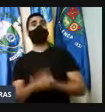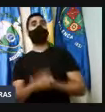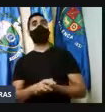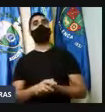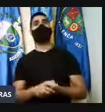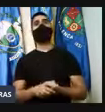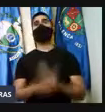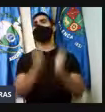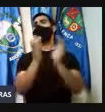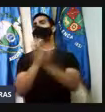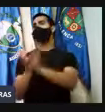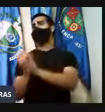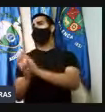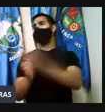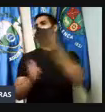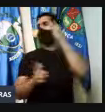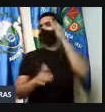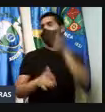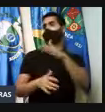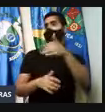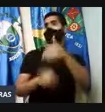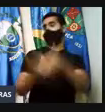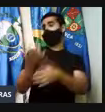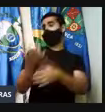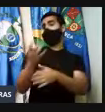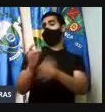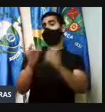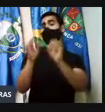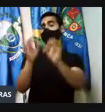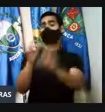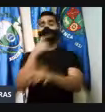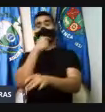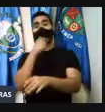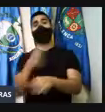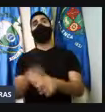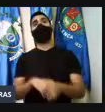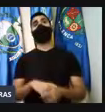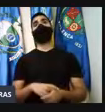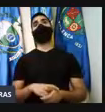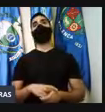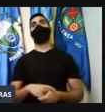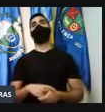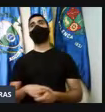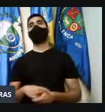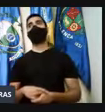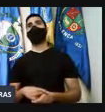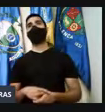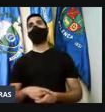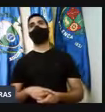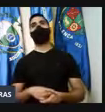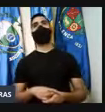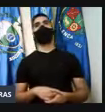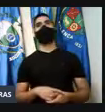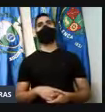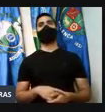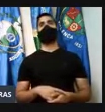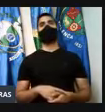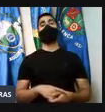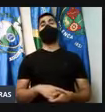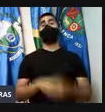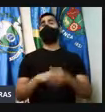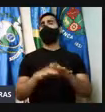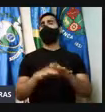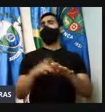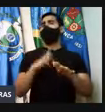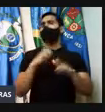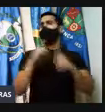aqueles grupos que pegarem as cidades para poder distribuir, faturar e receber. Então, existe uma preocupação muito